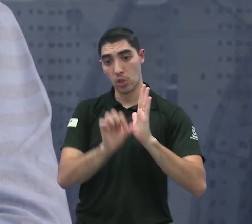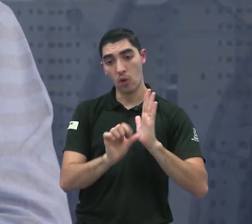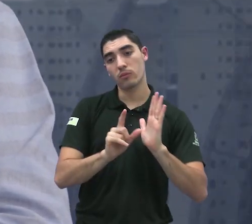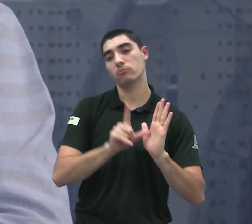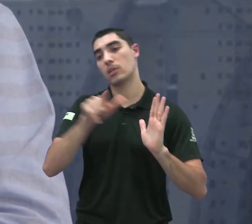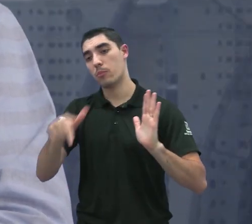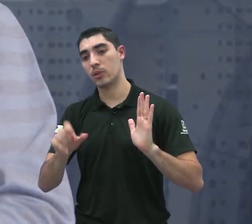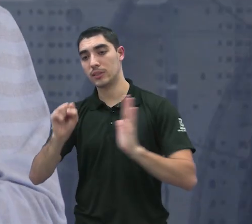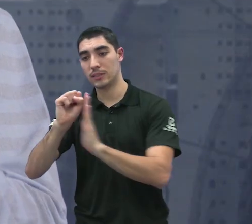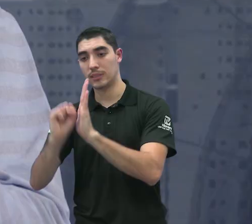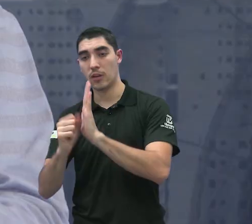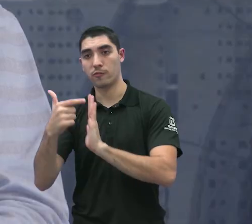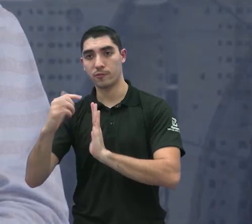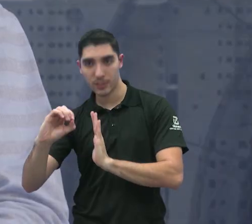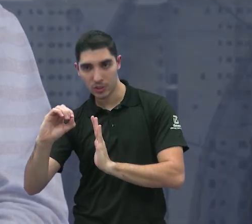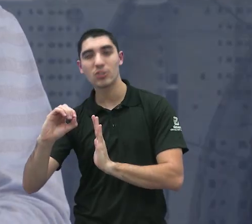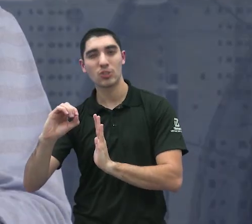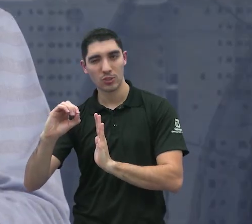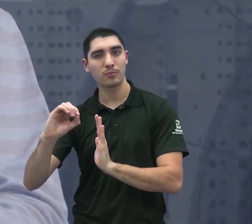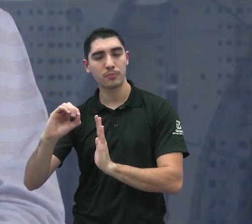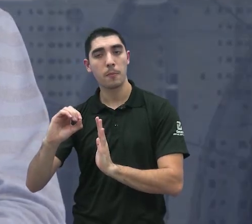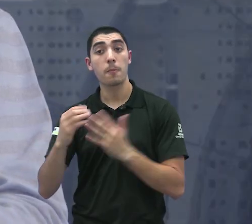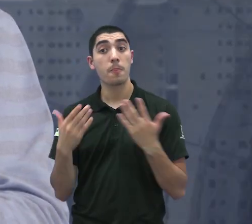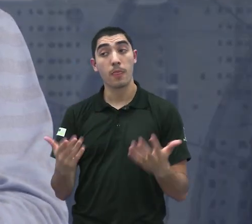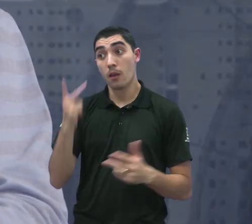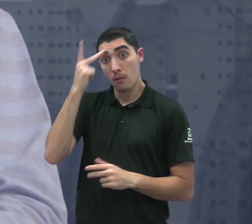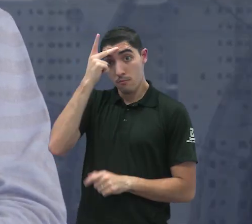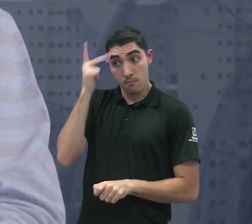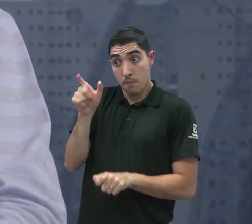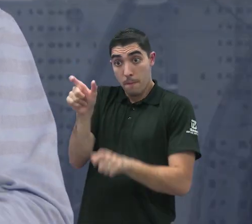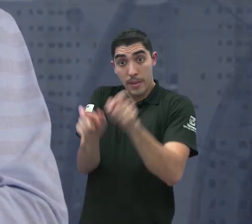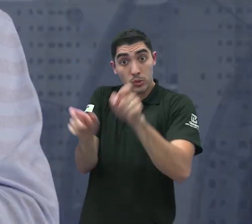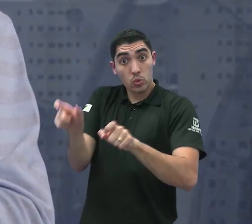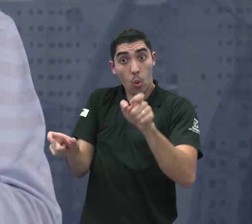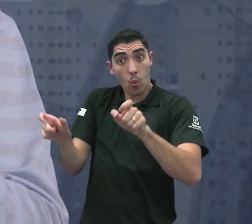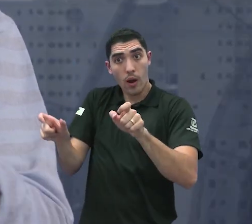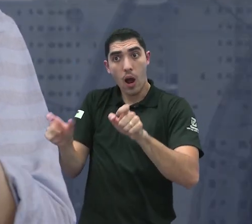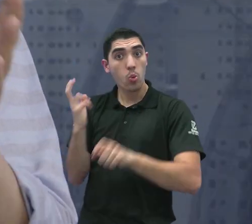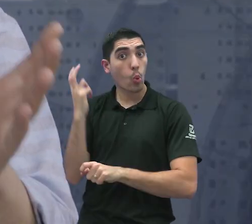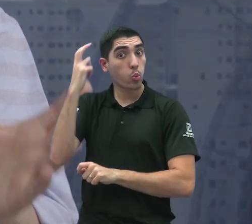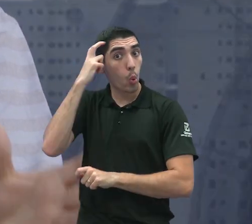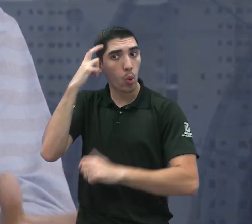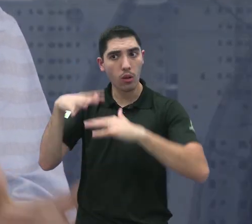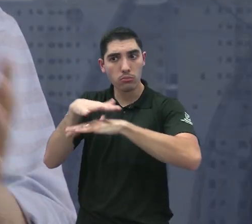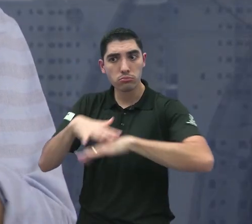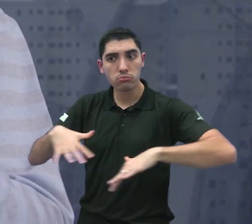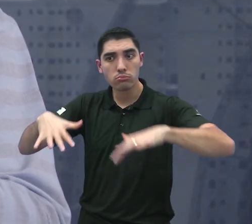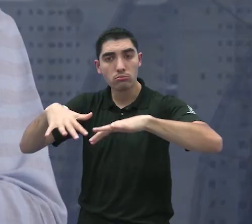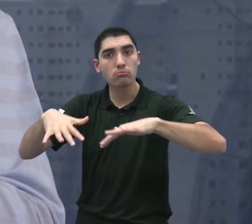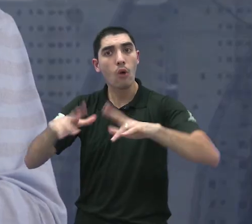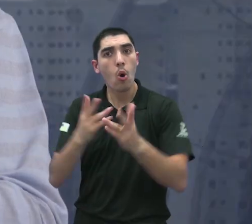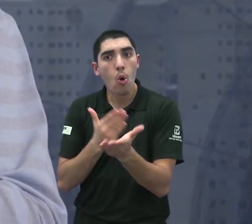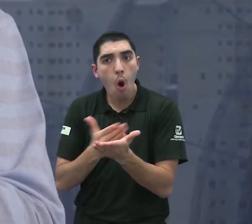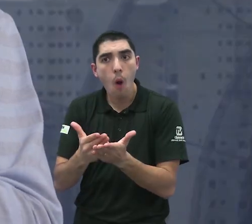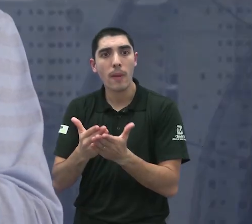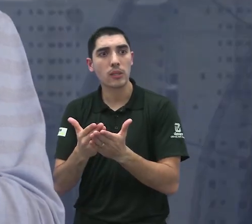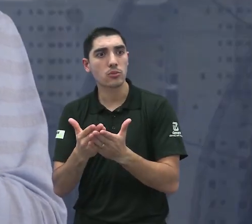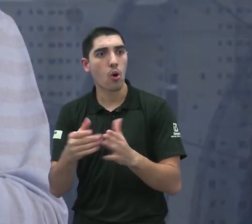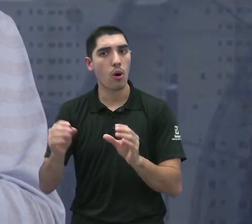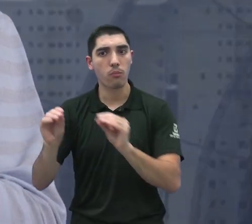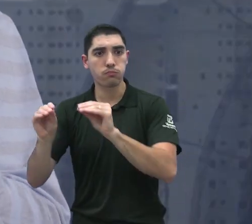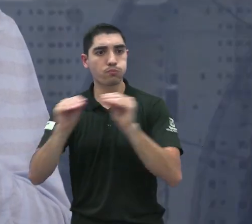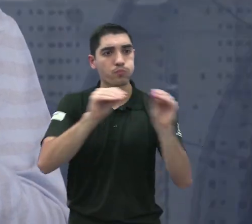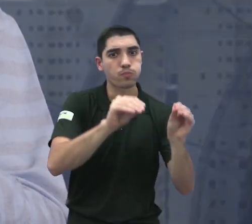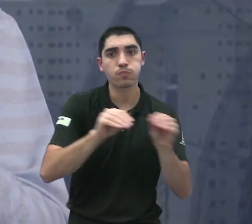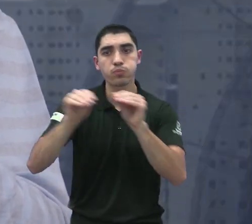XX. As próprias pessoas, as próprias culturas começam a ficar mais presentes em cada um desses países,